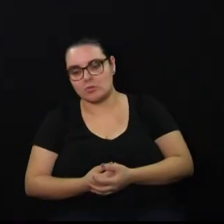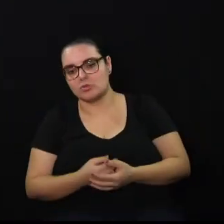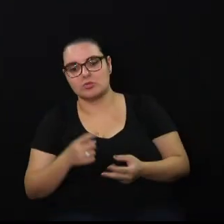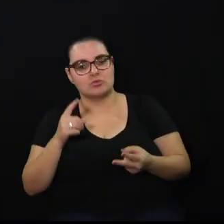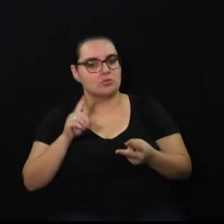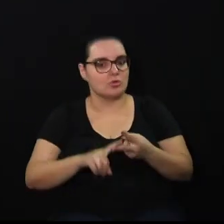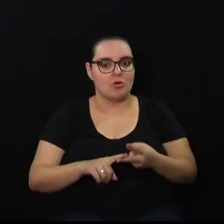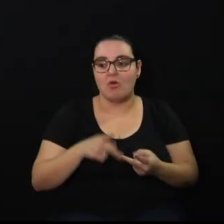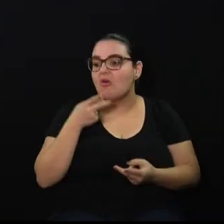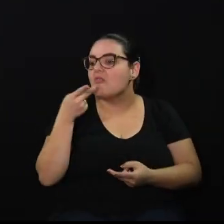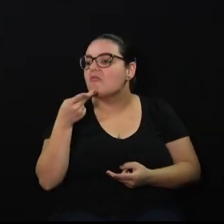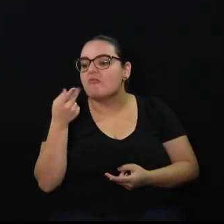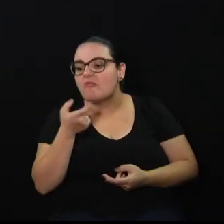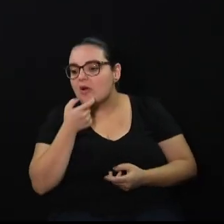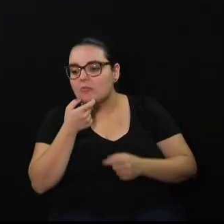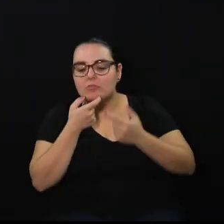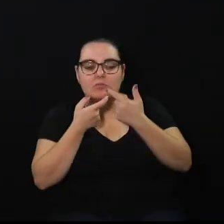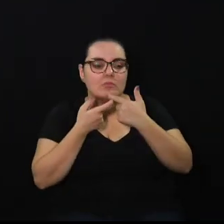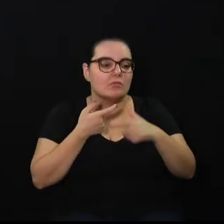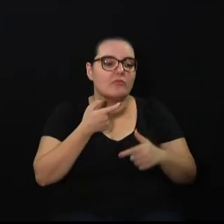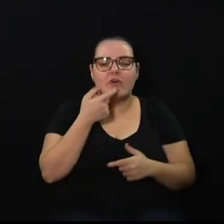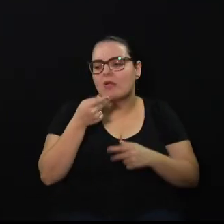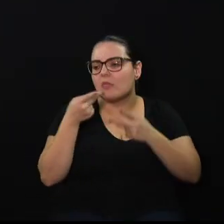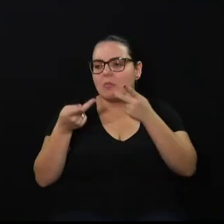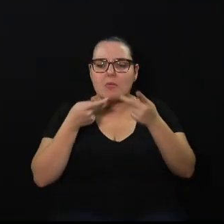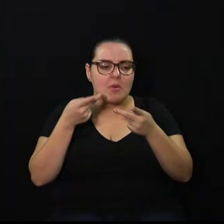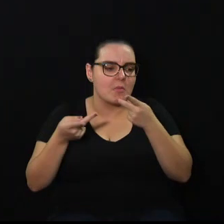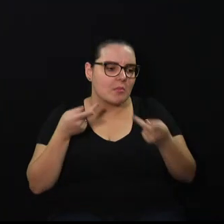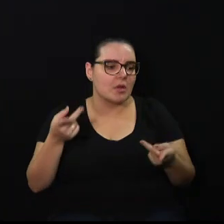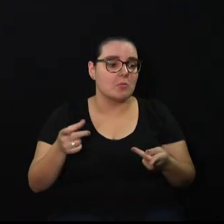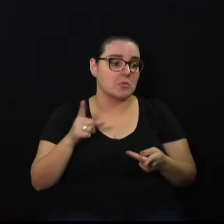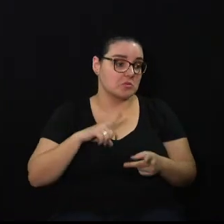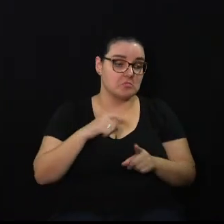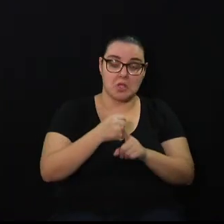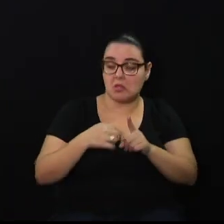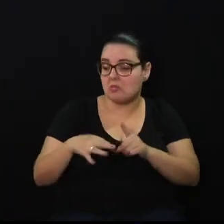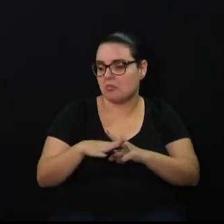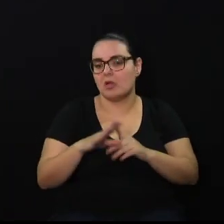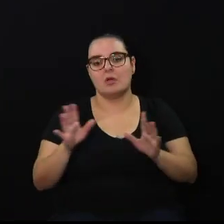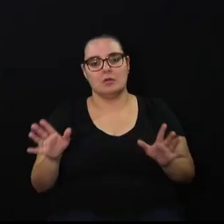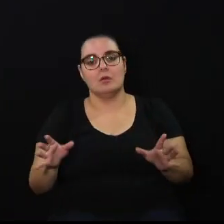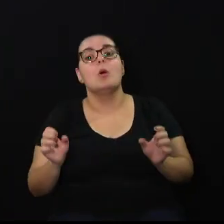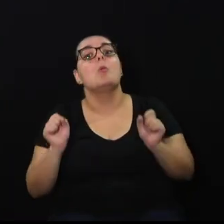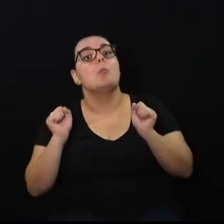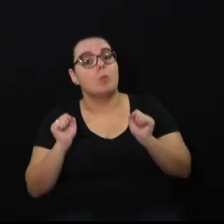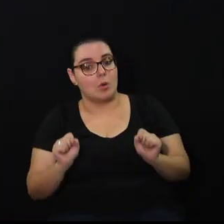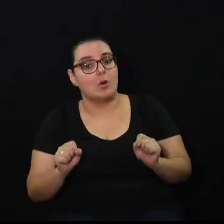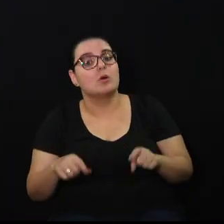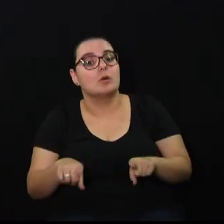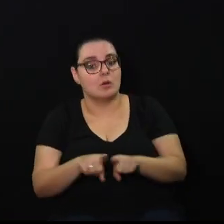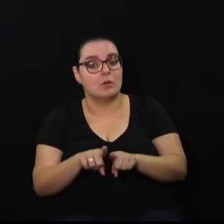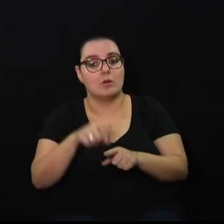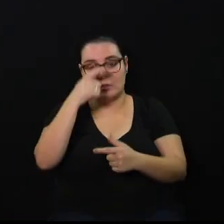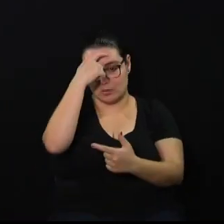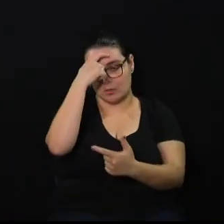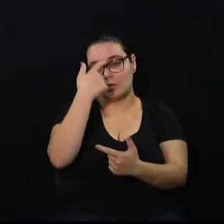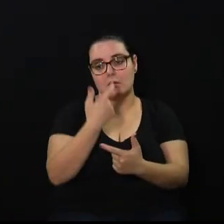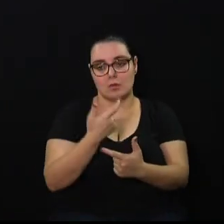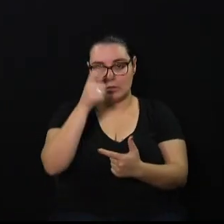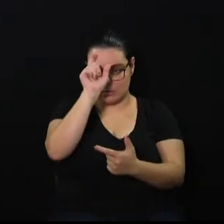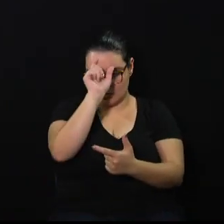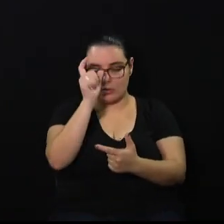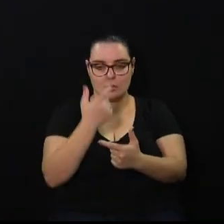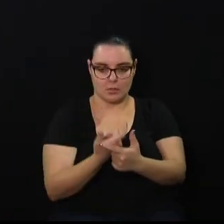indivíduo fala fluentemente que ele pode ter uma sociabilidade preservada então ele pode sim ter déficits mesmo com linguagem